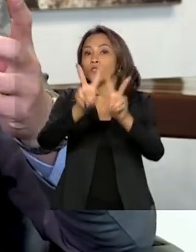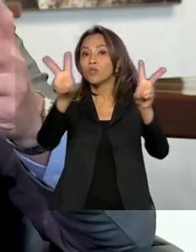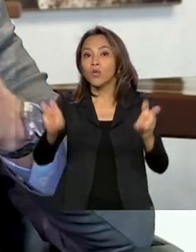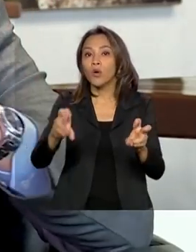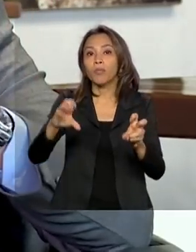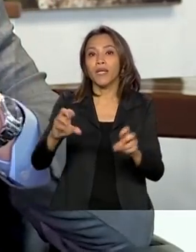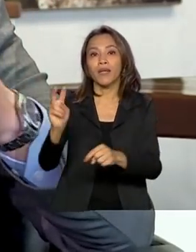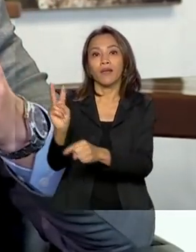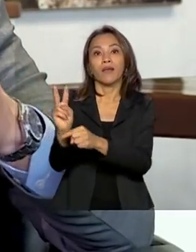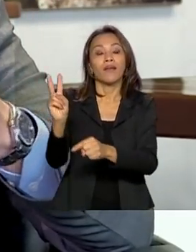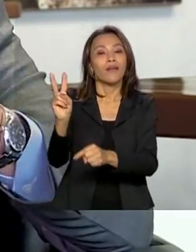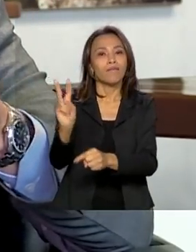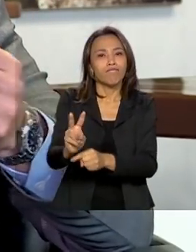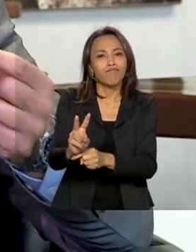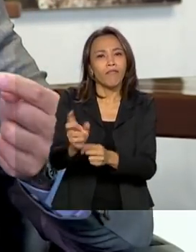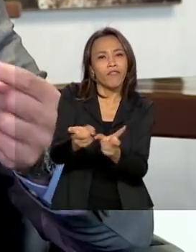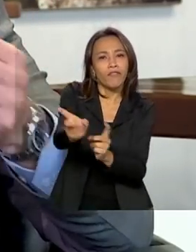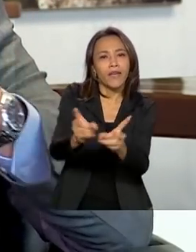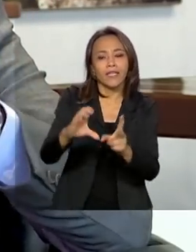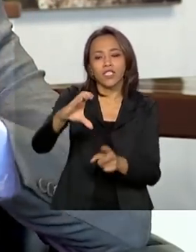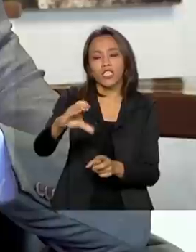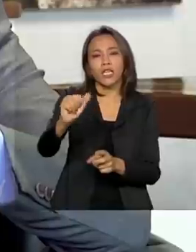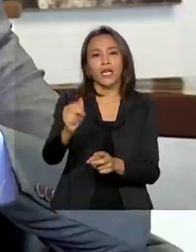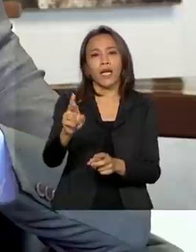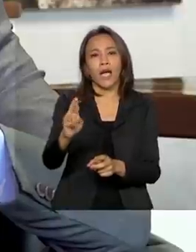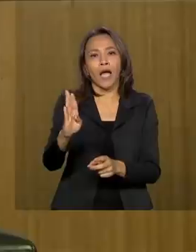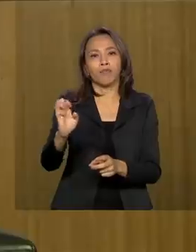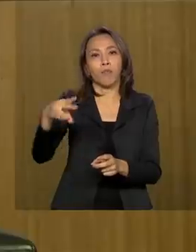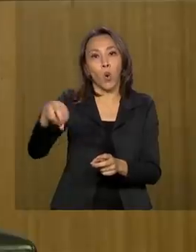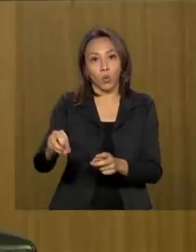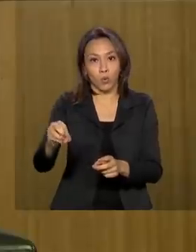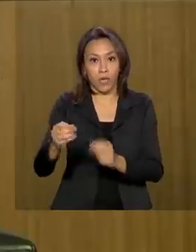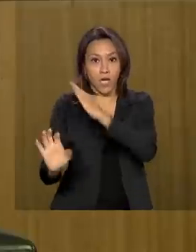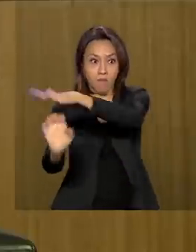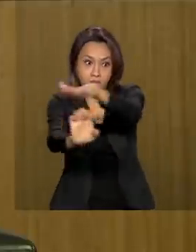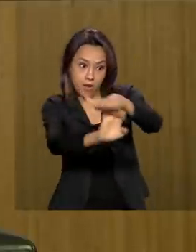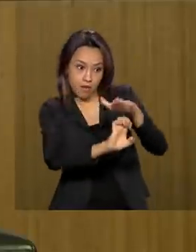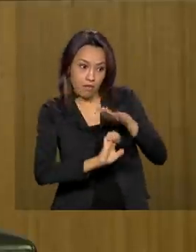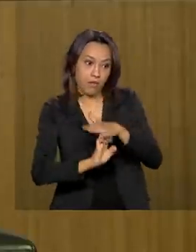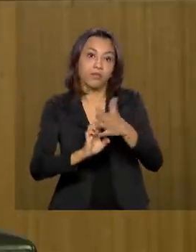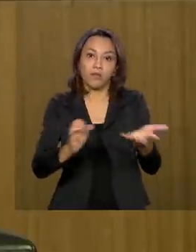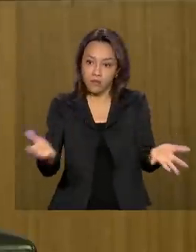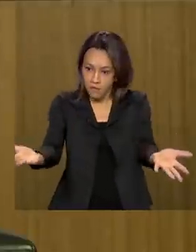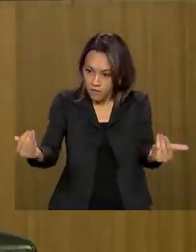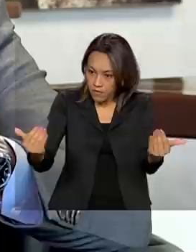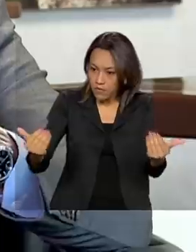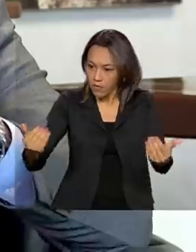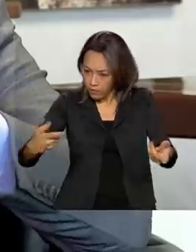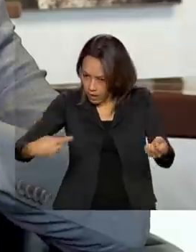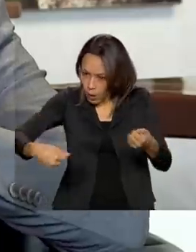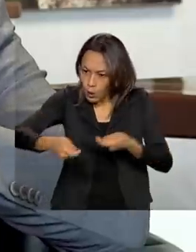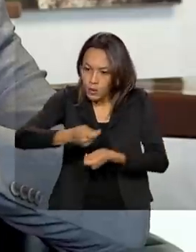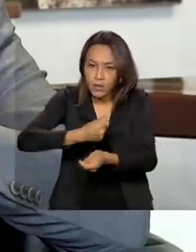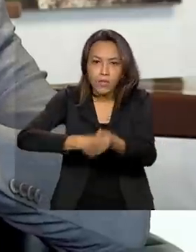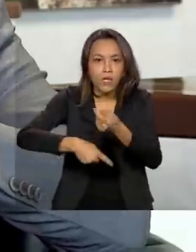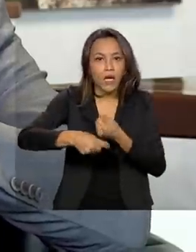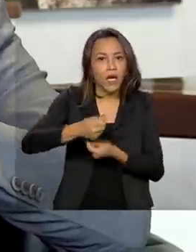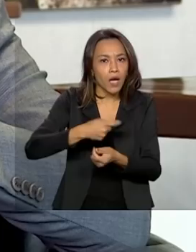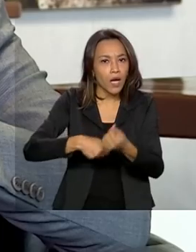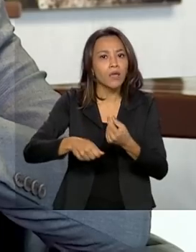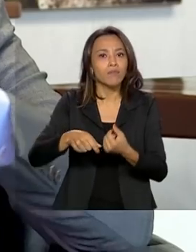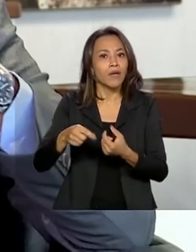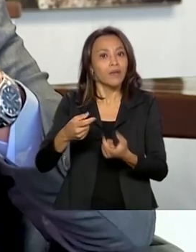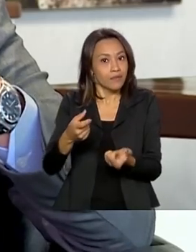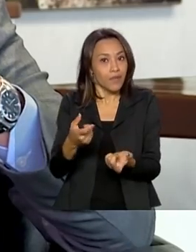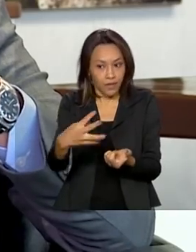Empresas, nacionais ou estrangeiras, fazerem esse encontro de contas ou essa negociação dos créditos de carbono